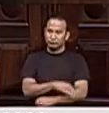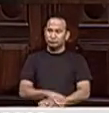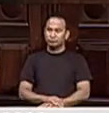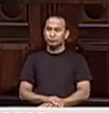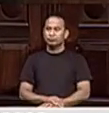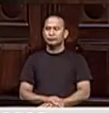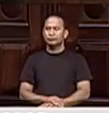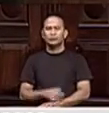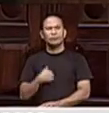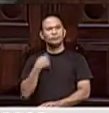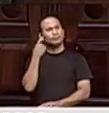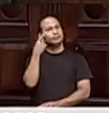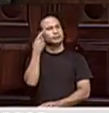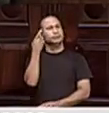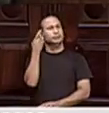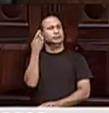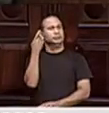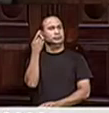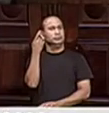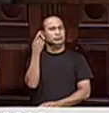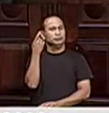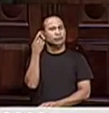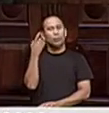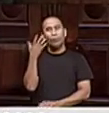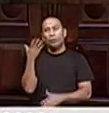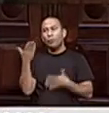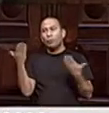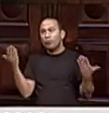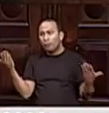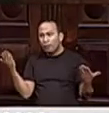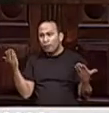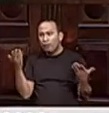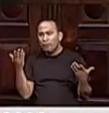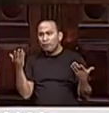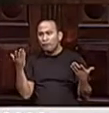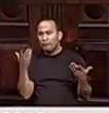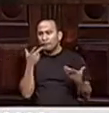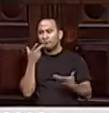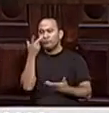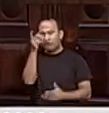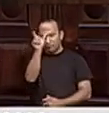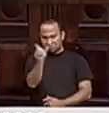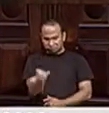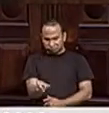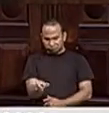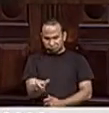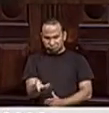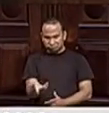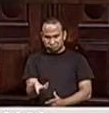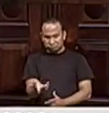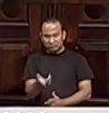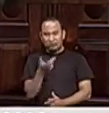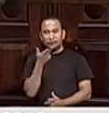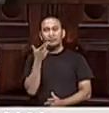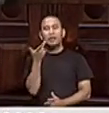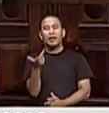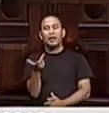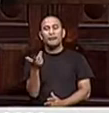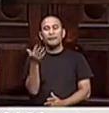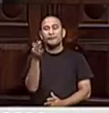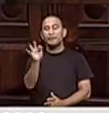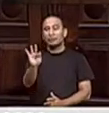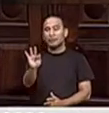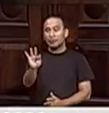E aí eu fiquei pensando, de qual intervenção fala a Sua Excelência? Intervenção